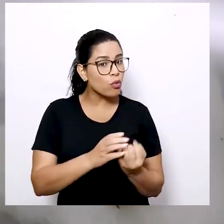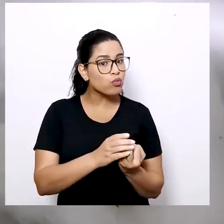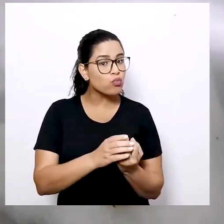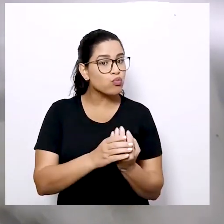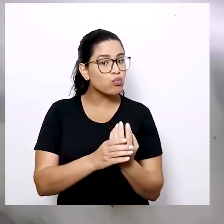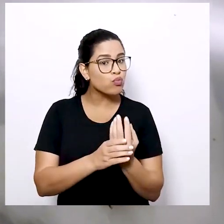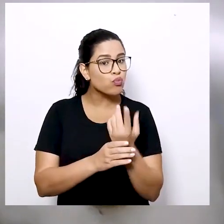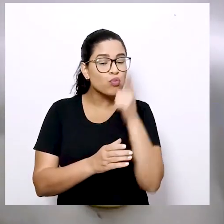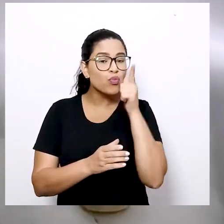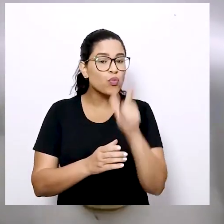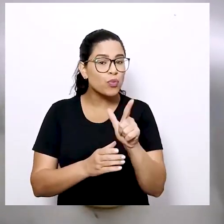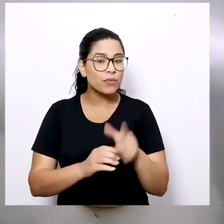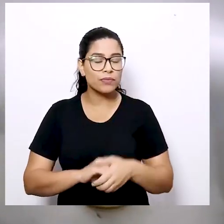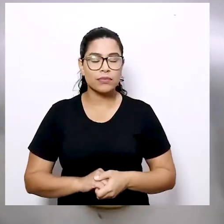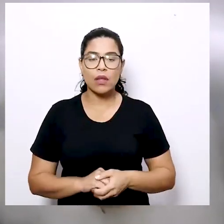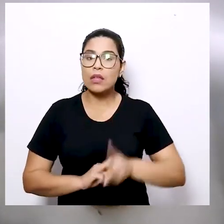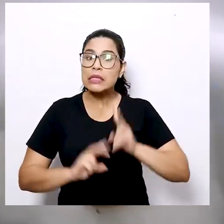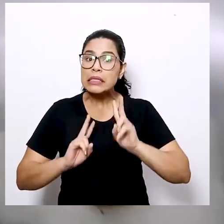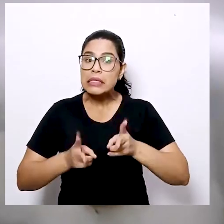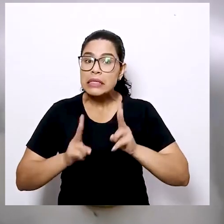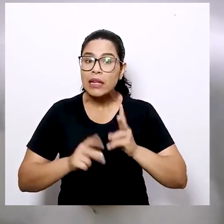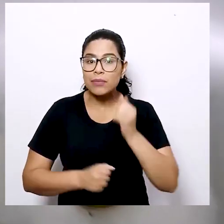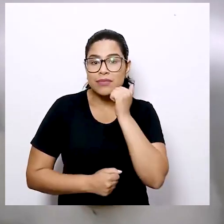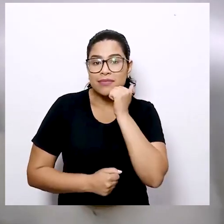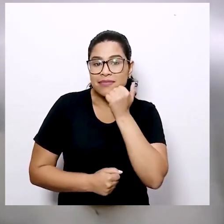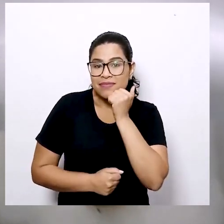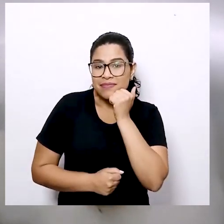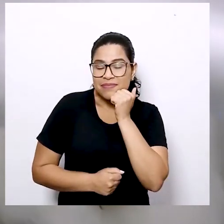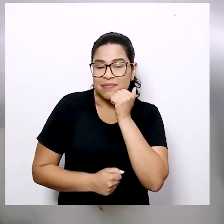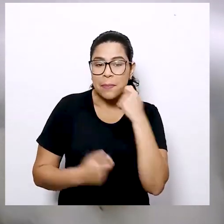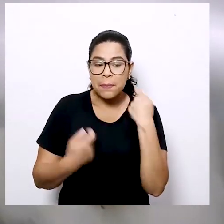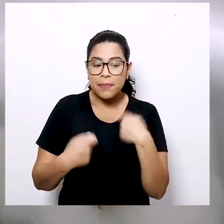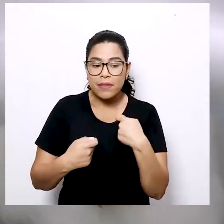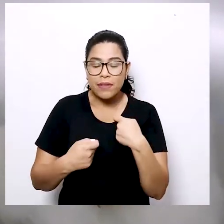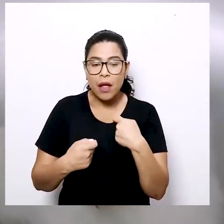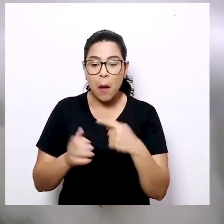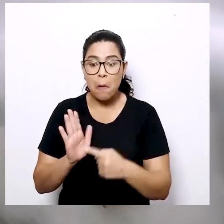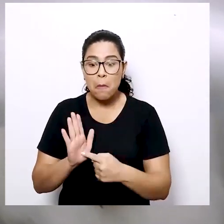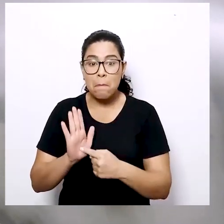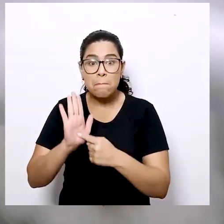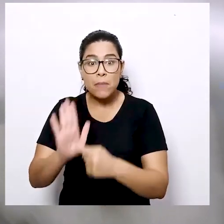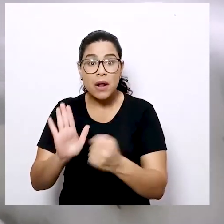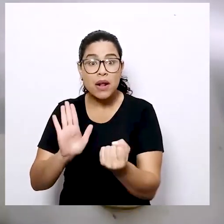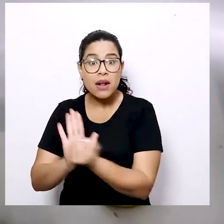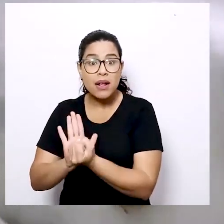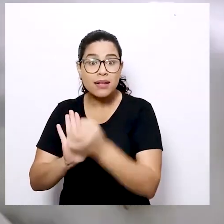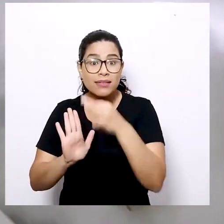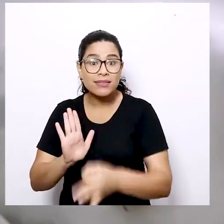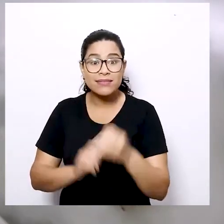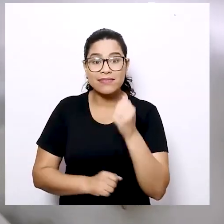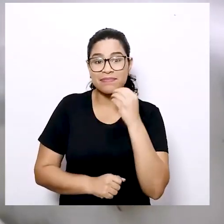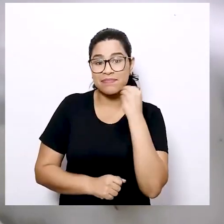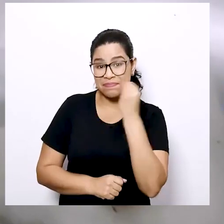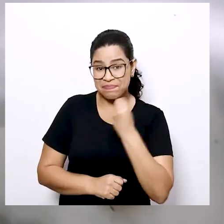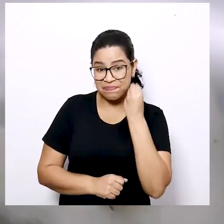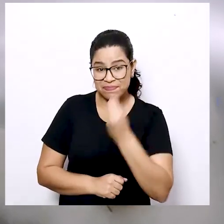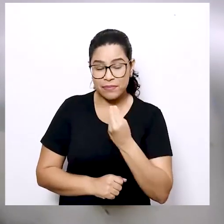que vai germinar? Todo cientista sempre marca muito bem as suas experiências. Então, nós